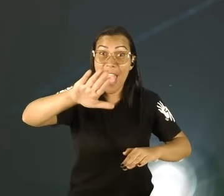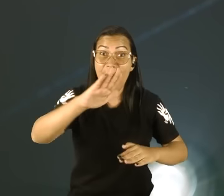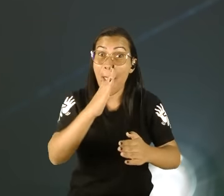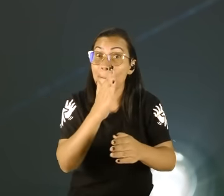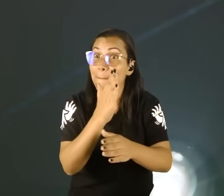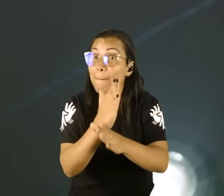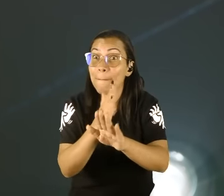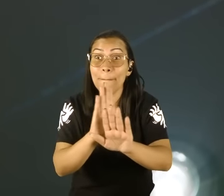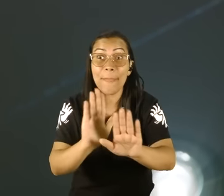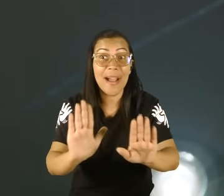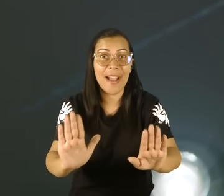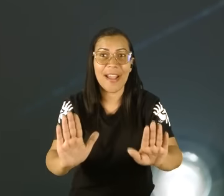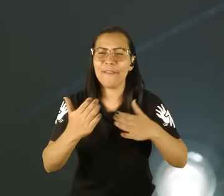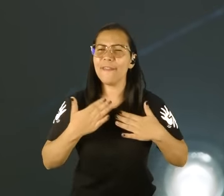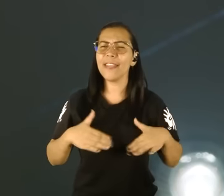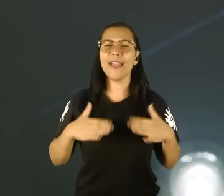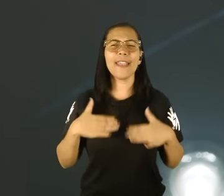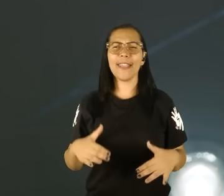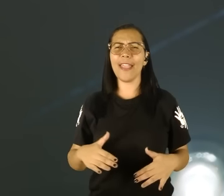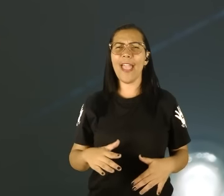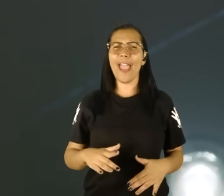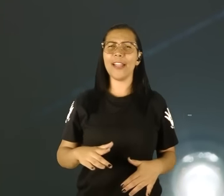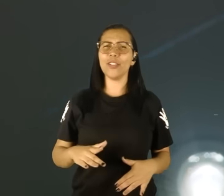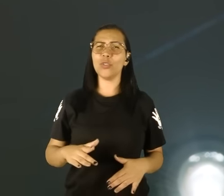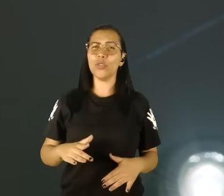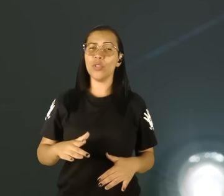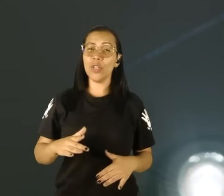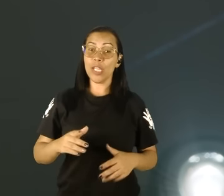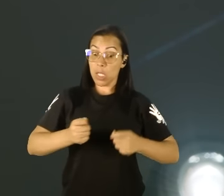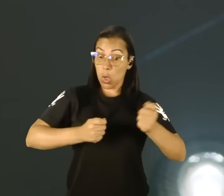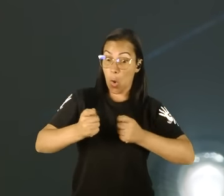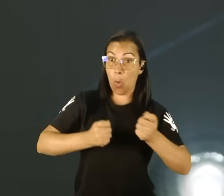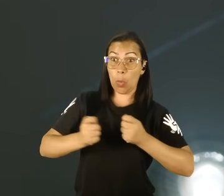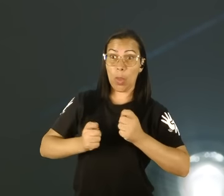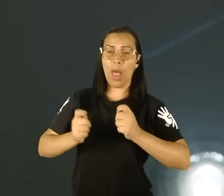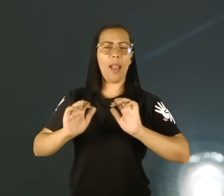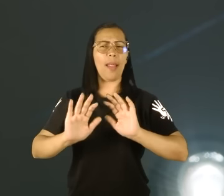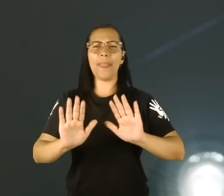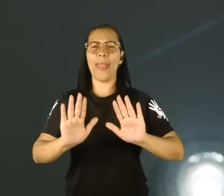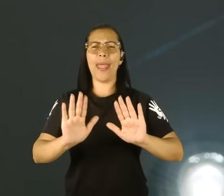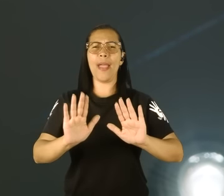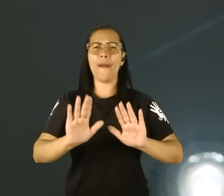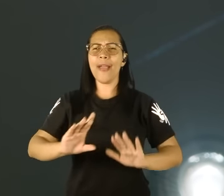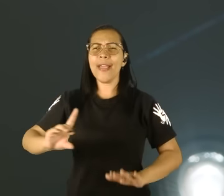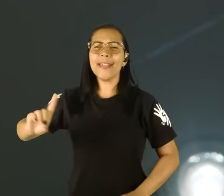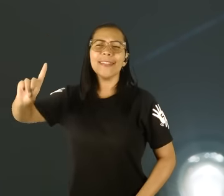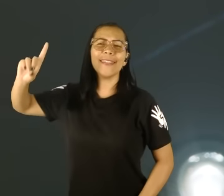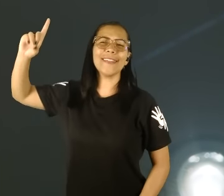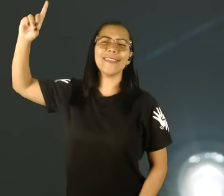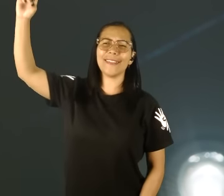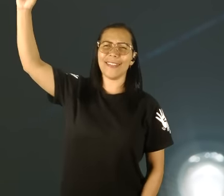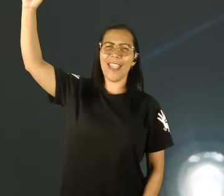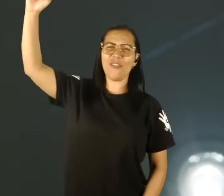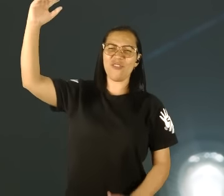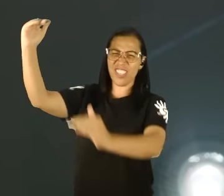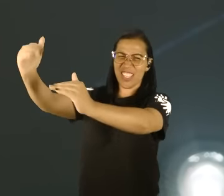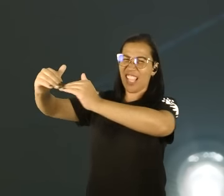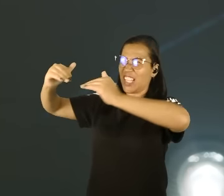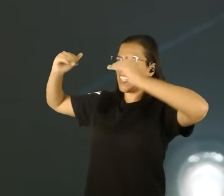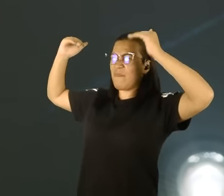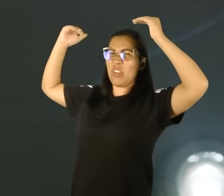E começa a dizer para a tua alma sedenta, começa a dizer para a sua ansiedade: eu não quero nenhum sonho que Deus não esteja no topo. Eu não quero